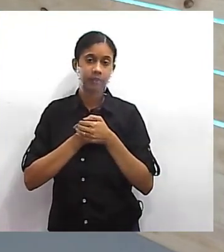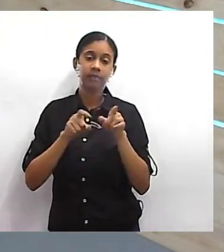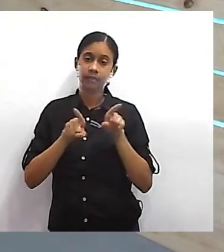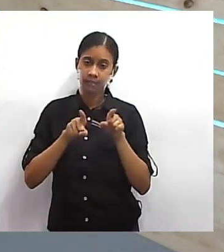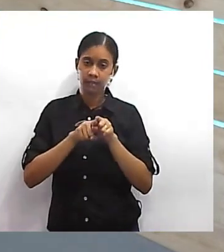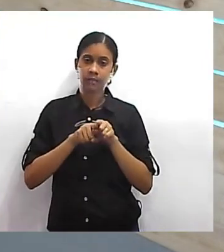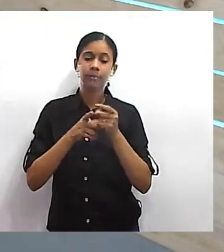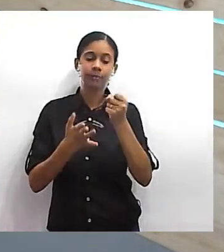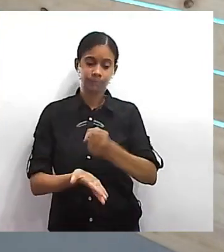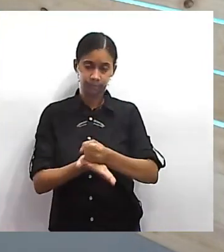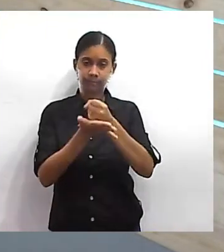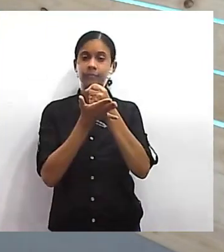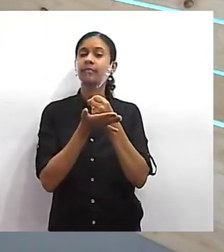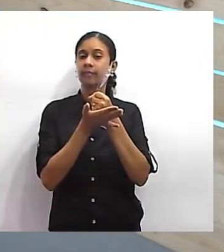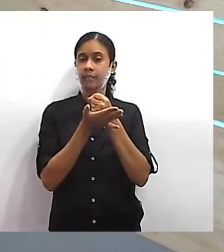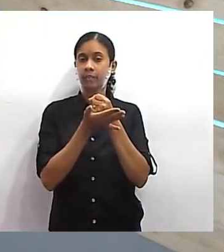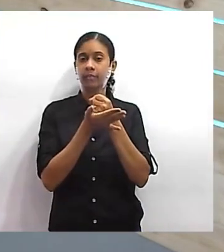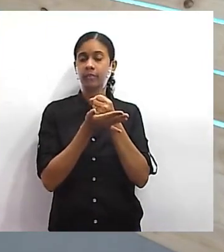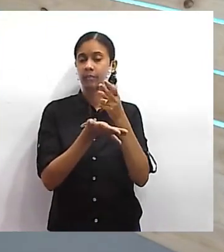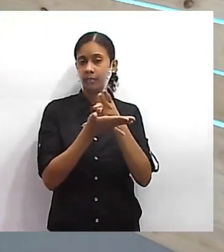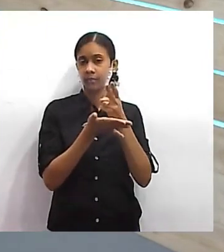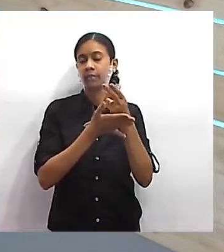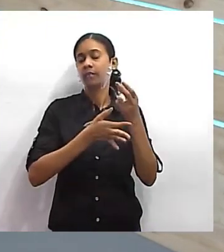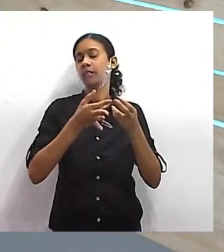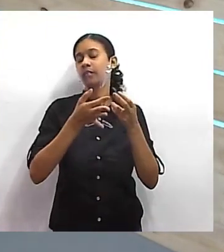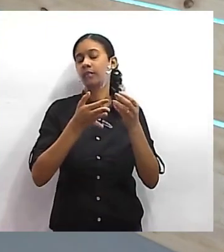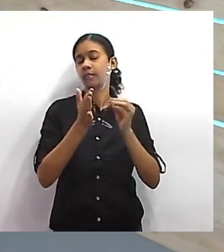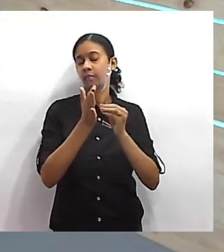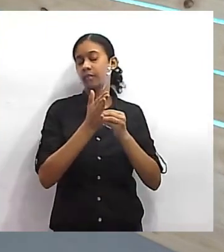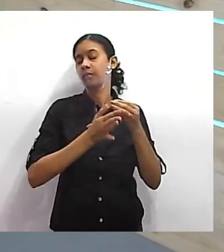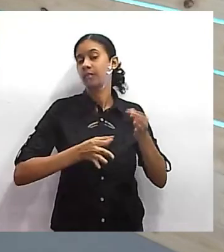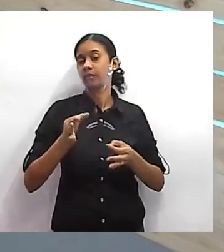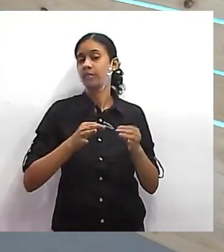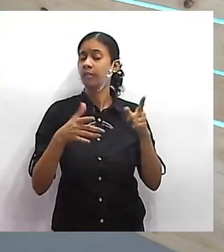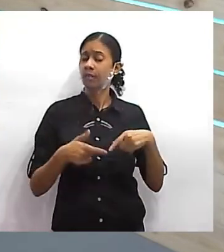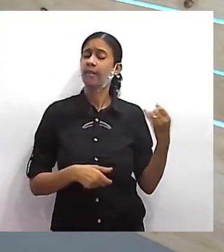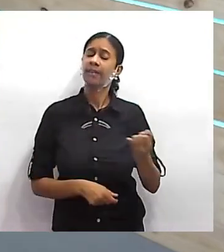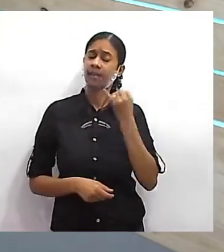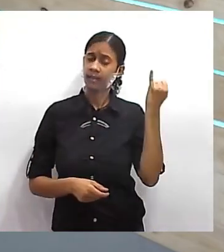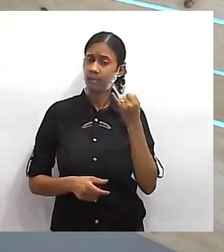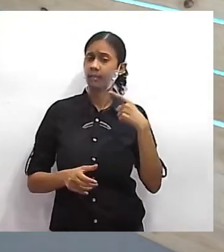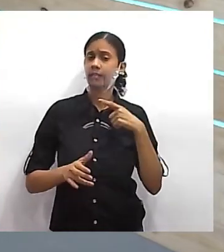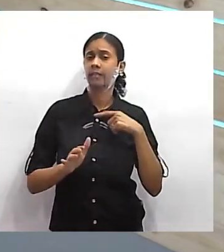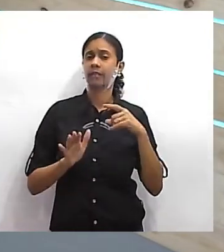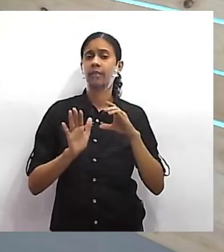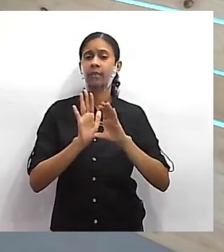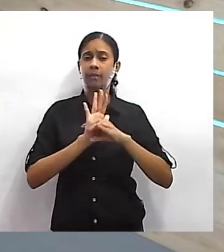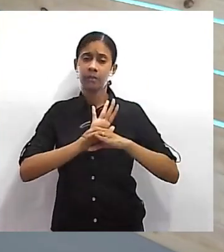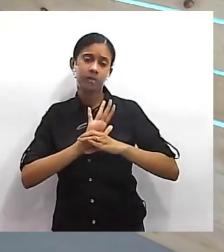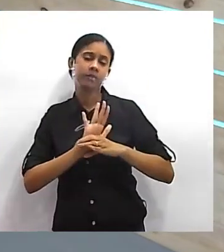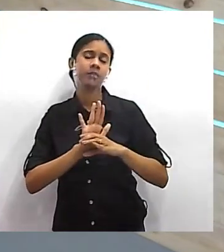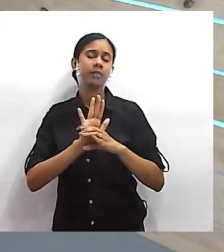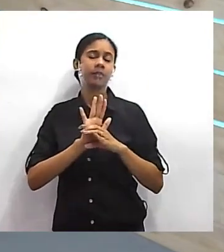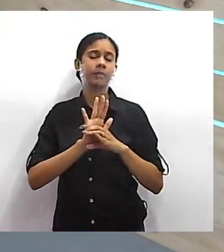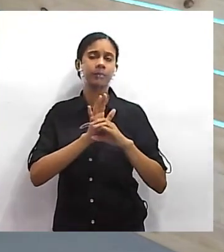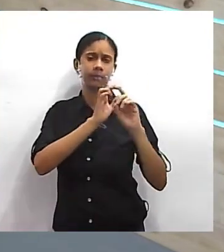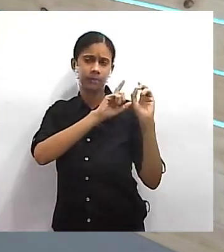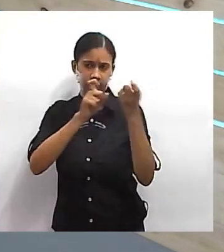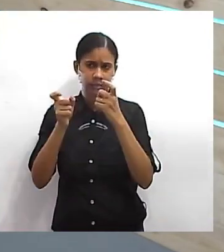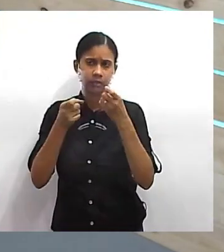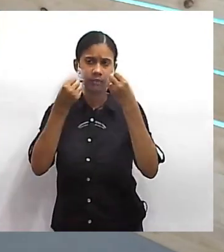cúmplice. Então, é muito importante esses conceitos, essas discussões que eu trouxe aqui para vocês,